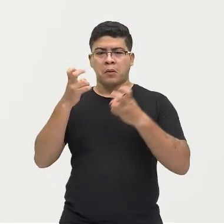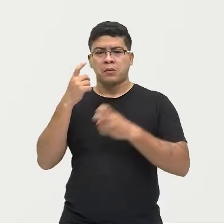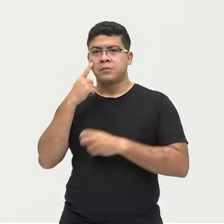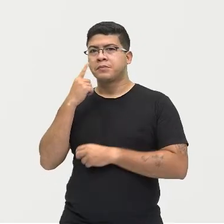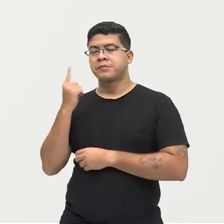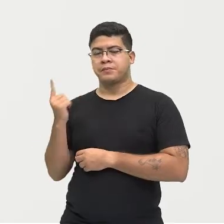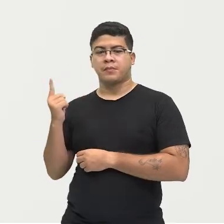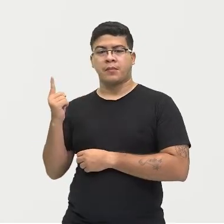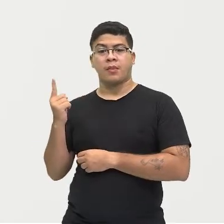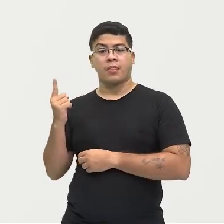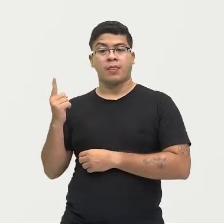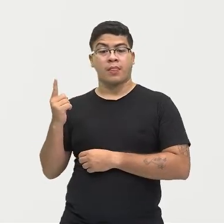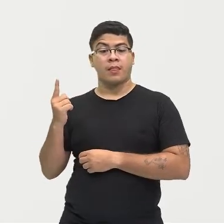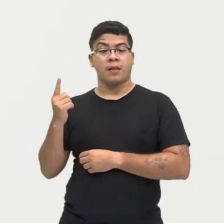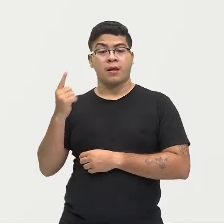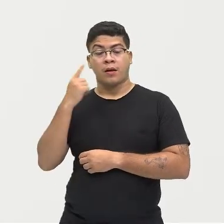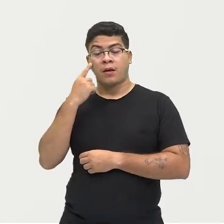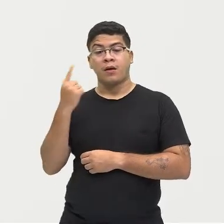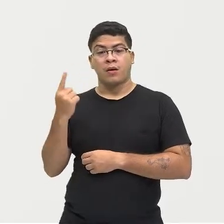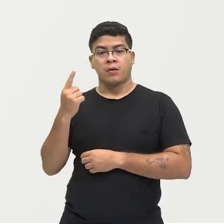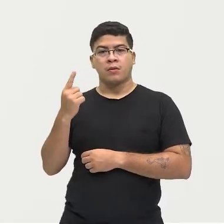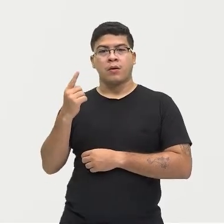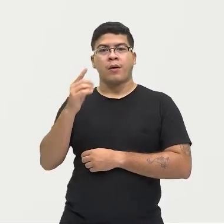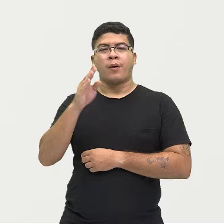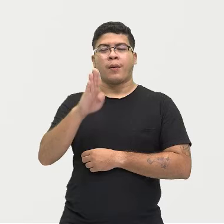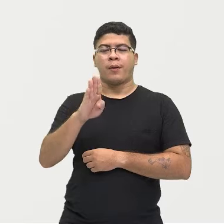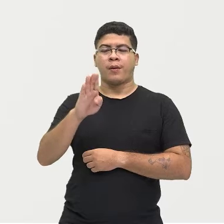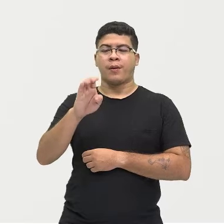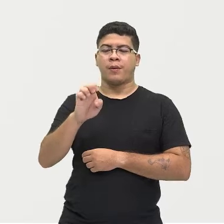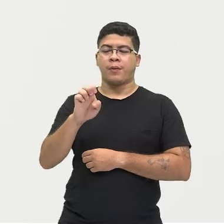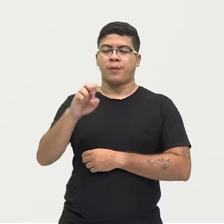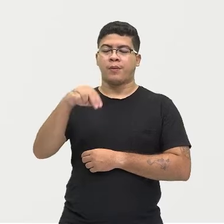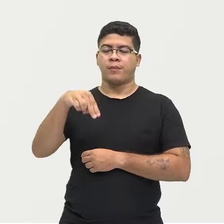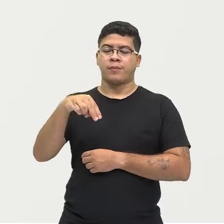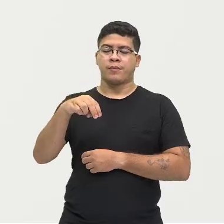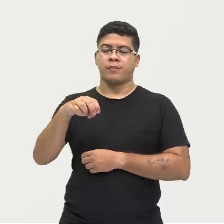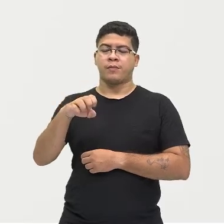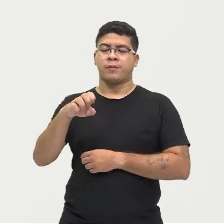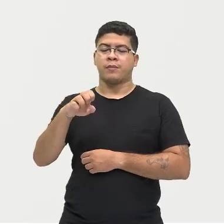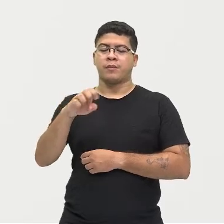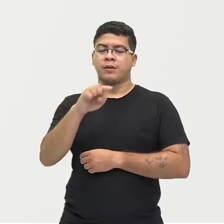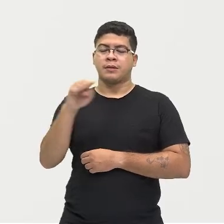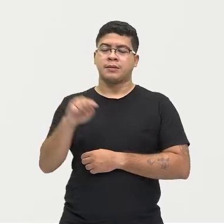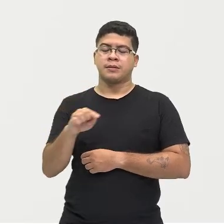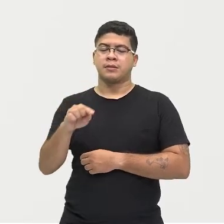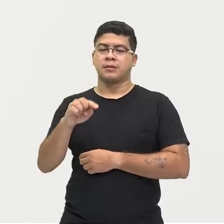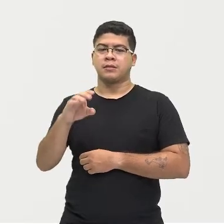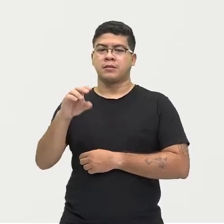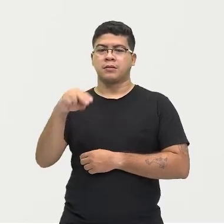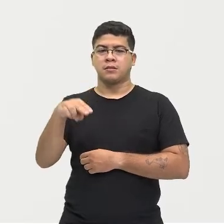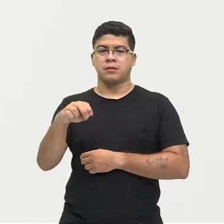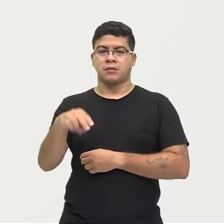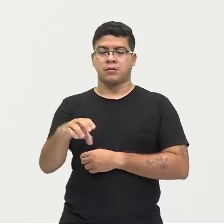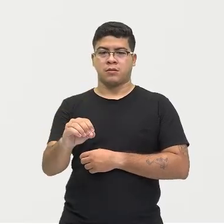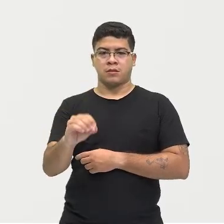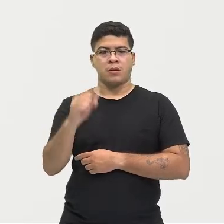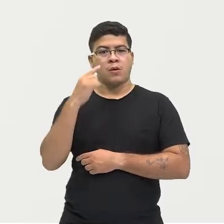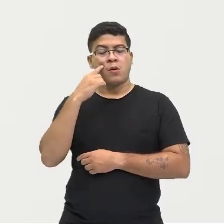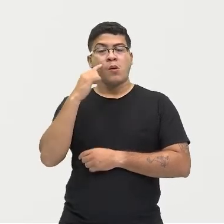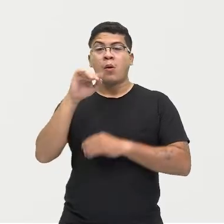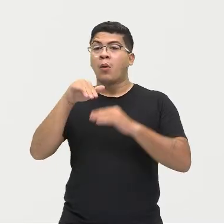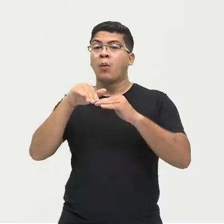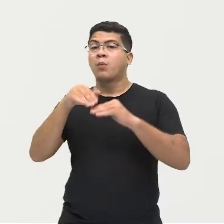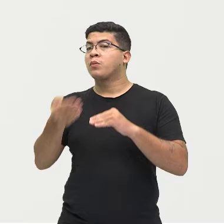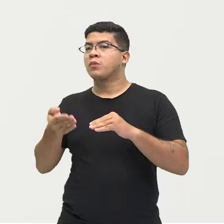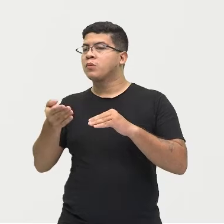ele é cadeia principal, ele se chama benzeno. Mas quando ele é ramificação, a